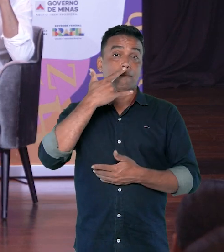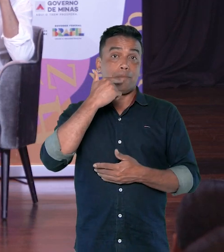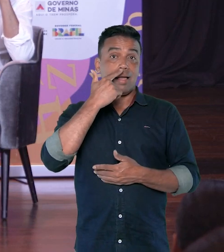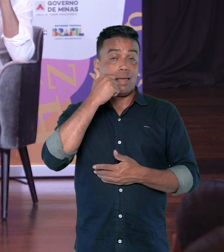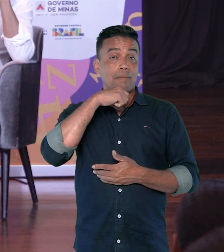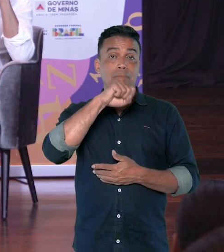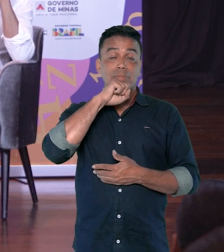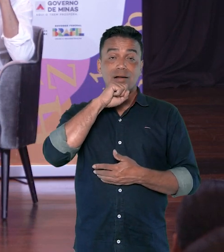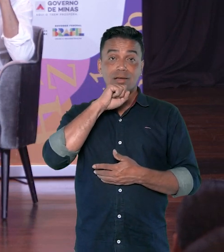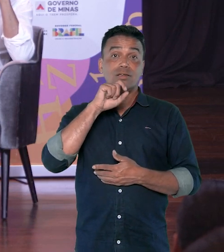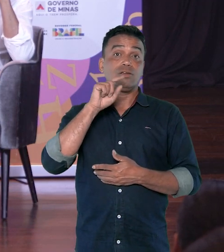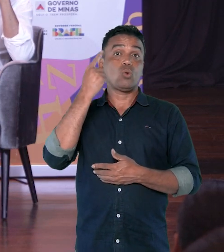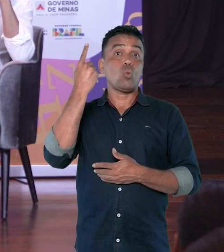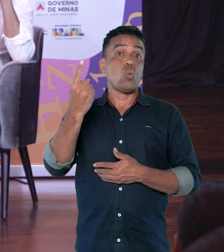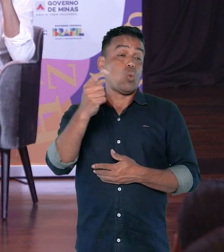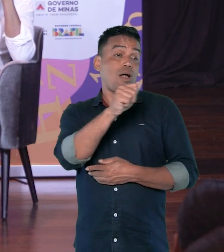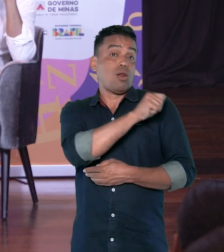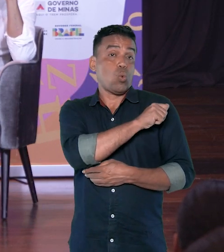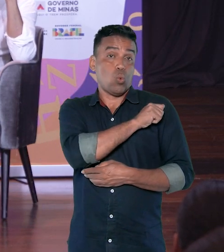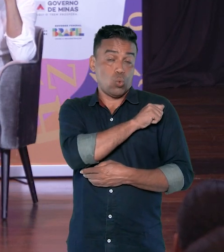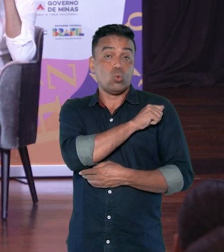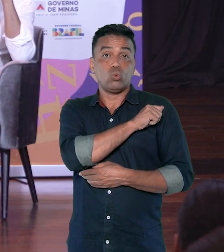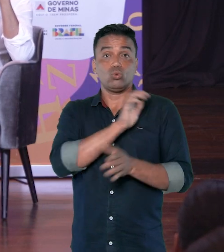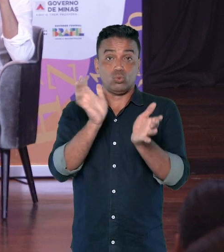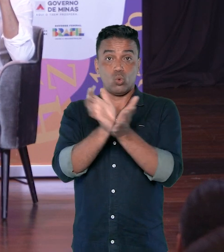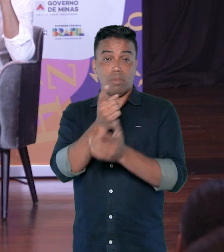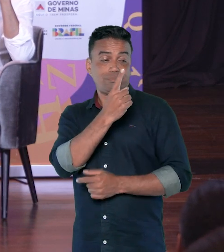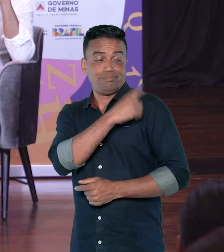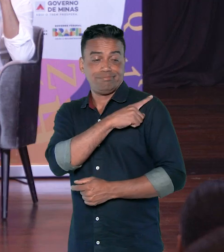aluno do primeiro ano do ensino médio, se eu não me engano.